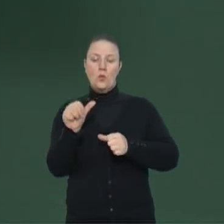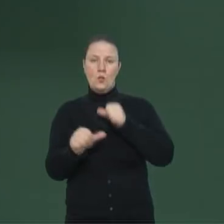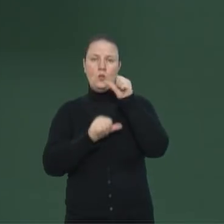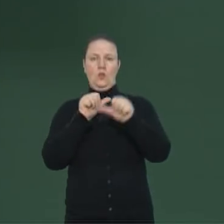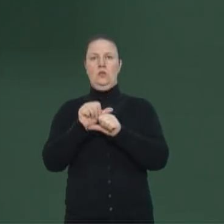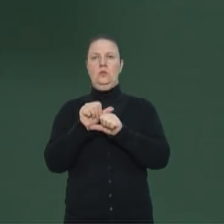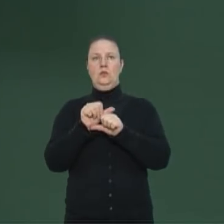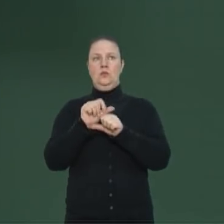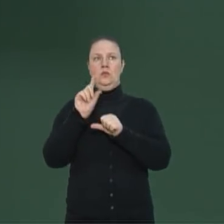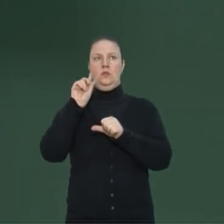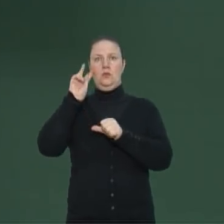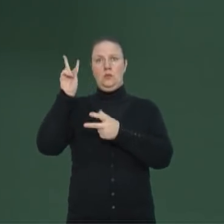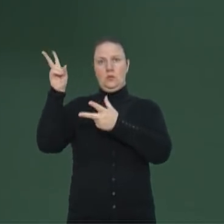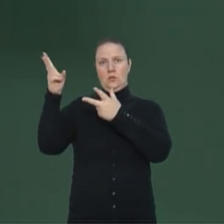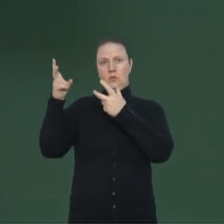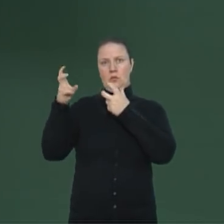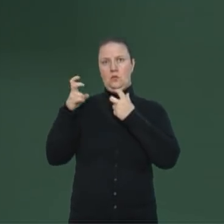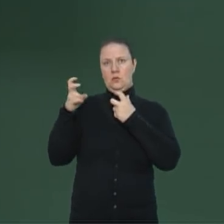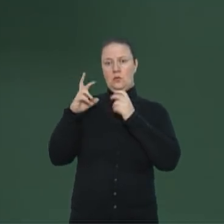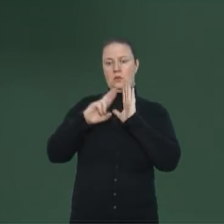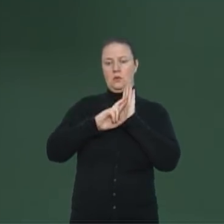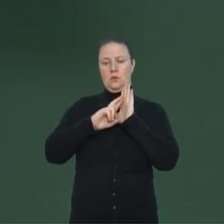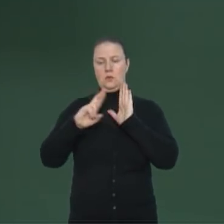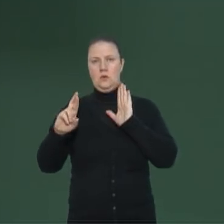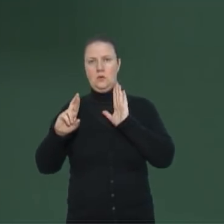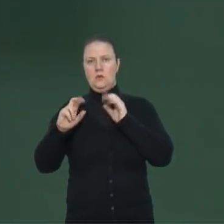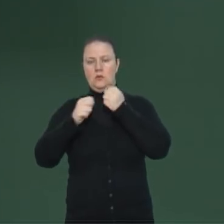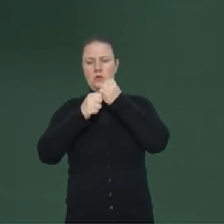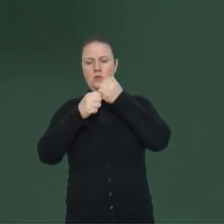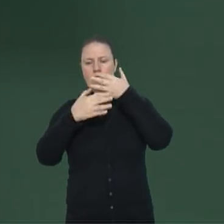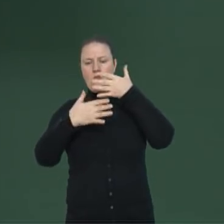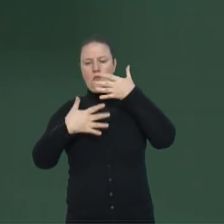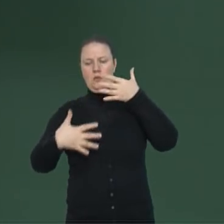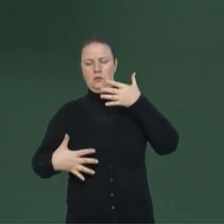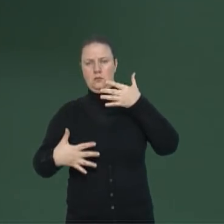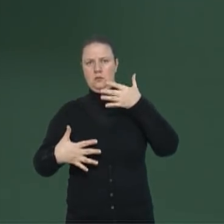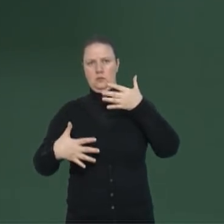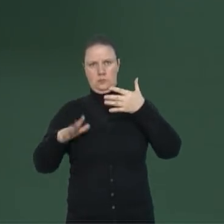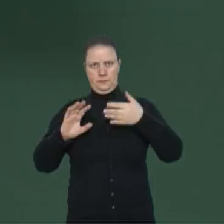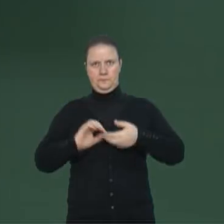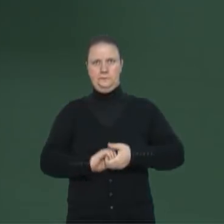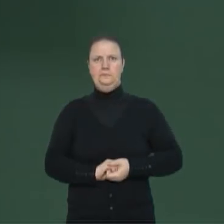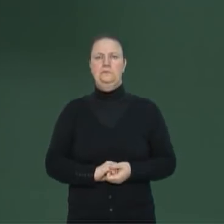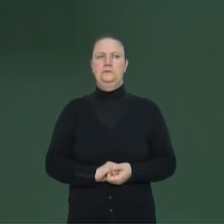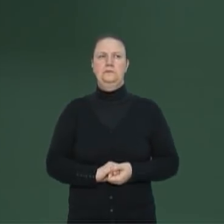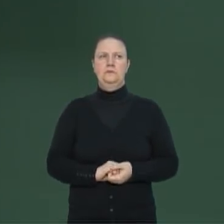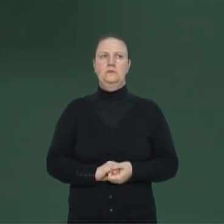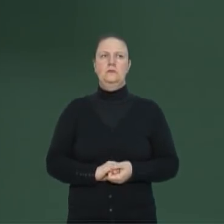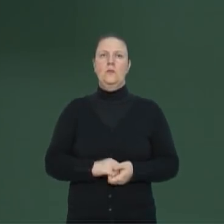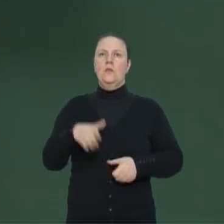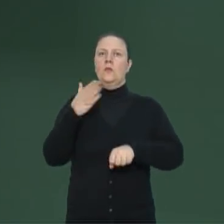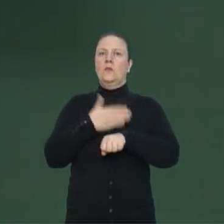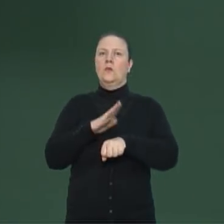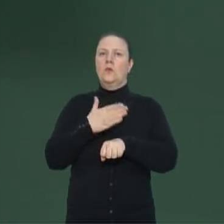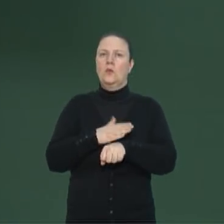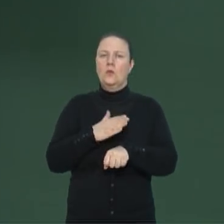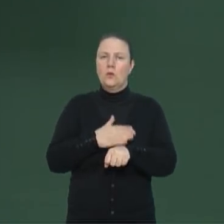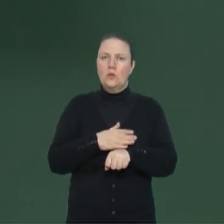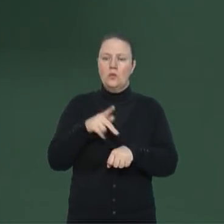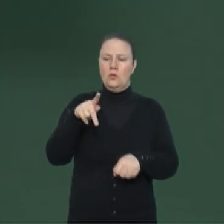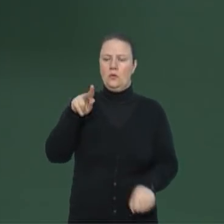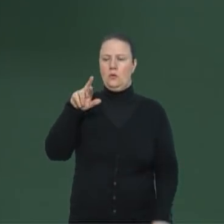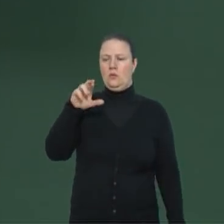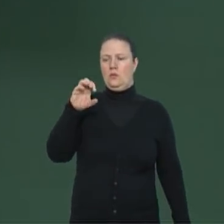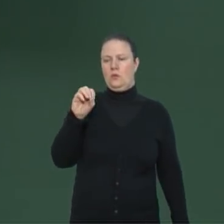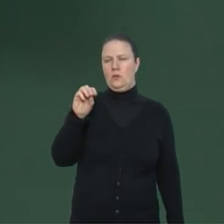notável. Na verdade, esse resultado é a fatoração dessa. Ok? E se você aplicar o produto notável aqui, você percebe